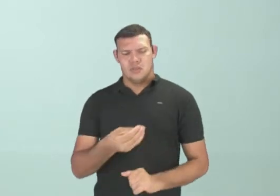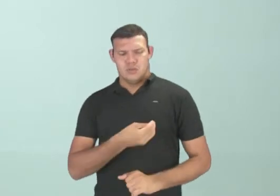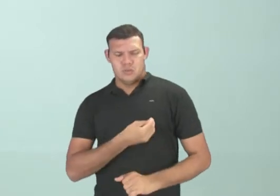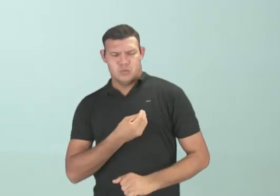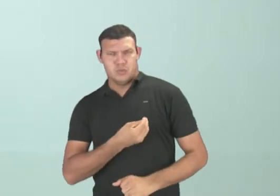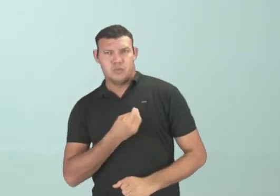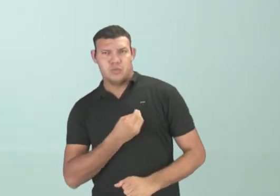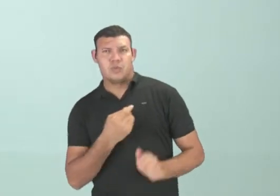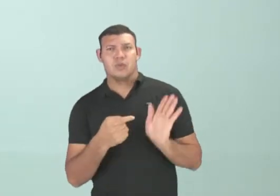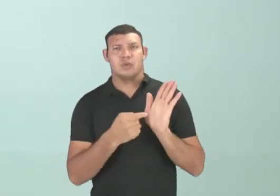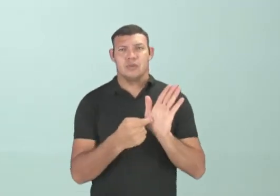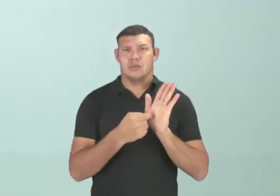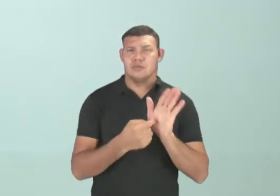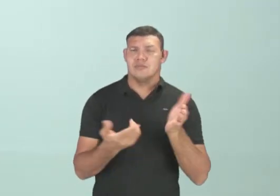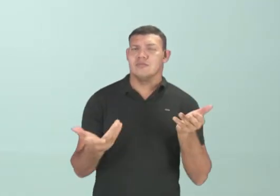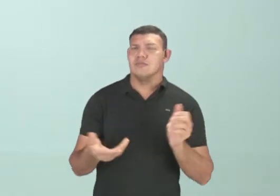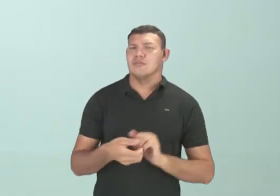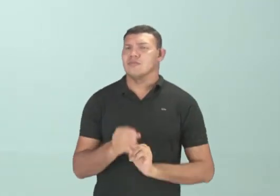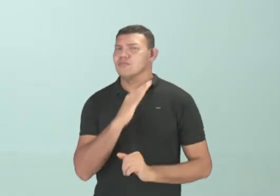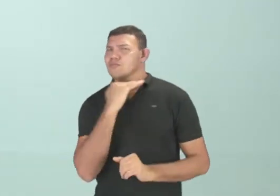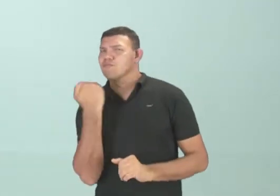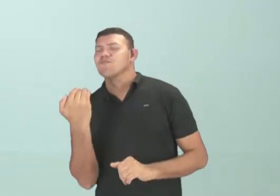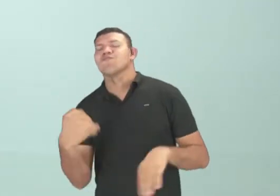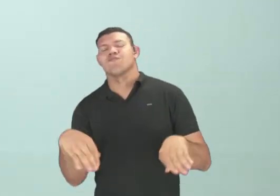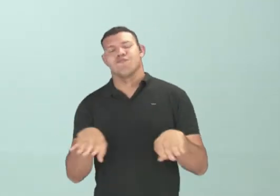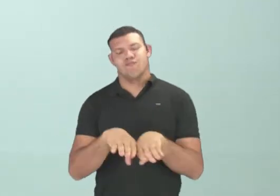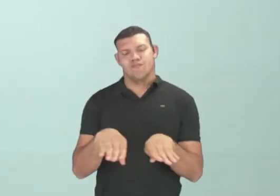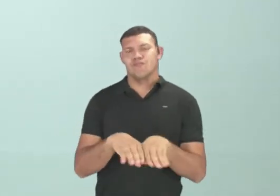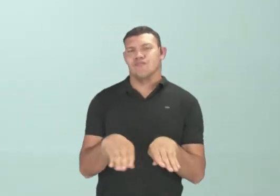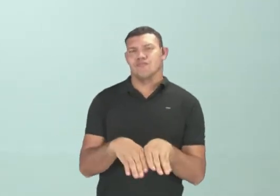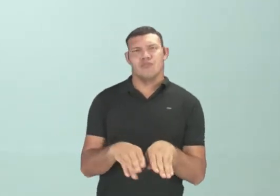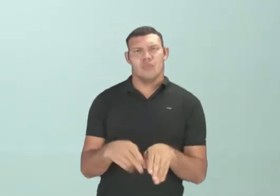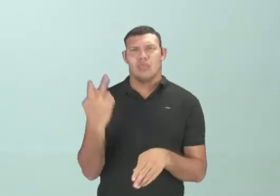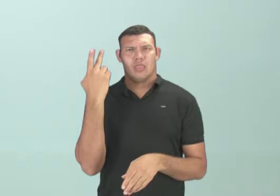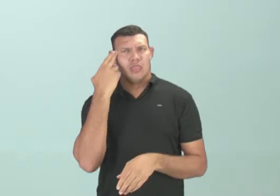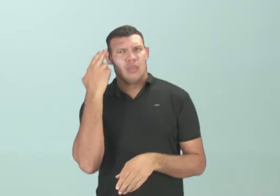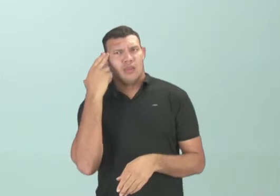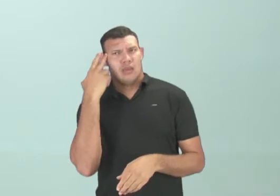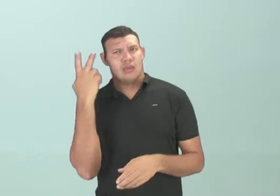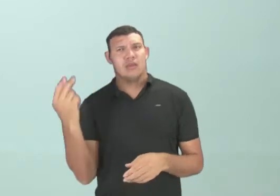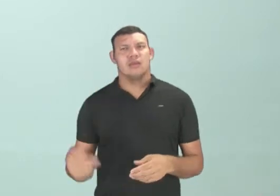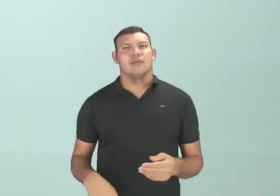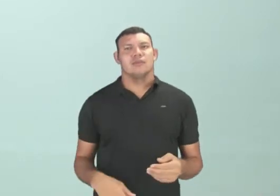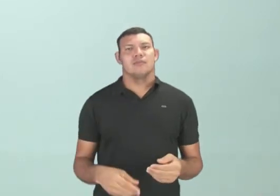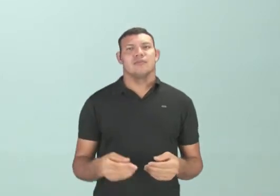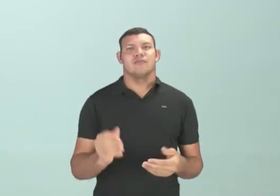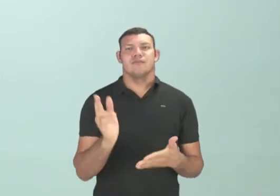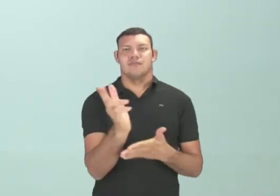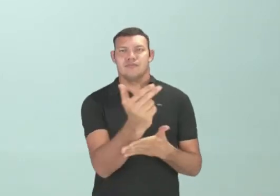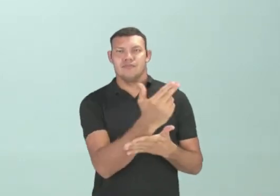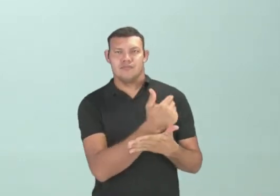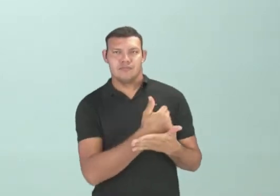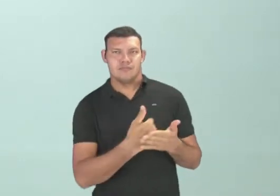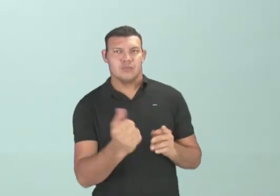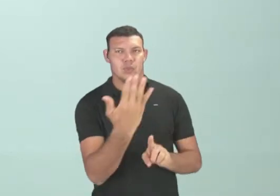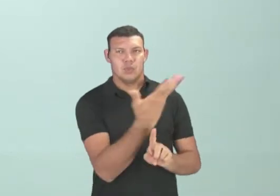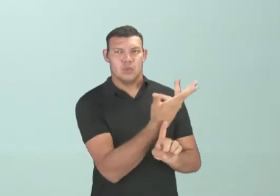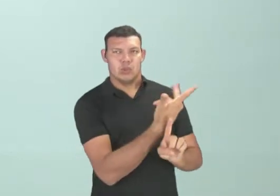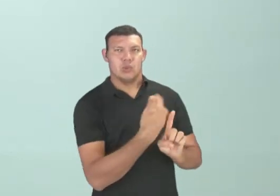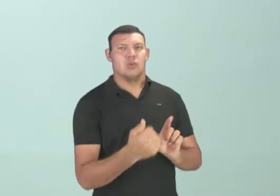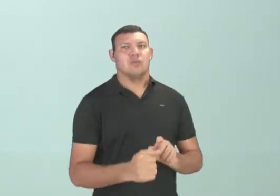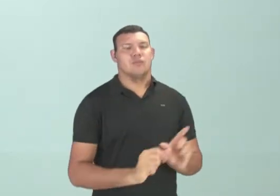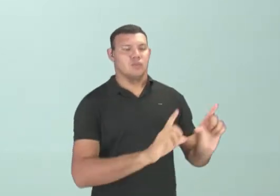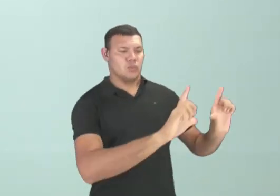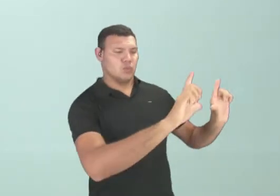vida e a morte também, que é um traço constante dentro das obras, tá certo? Então o humanismo ele está aí